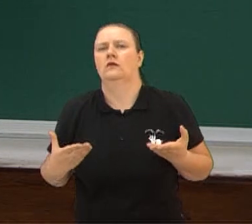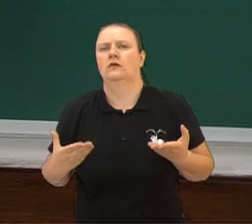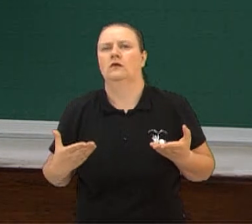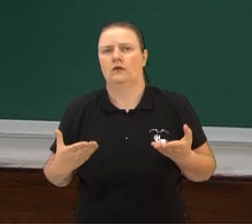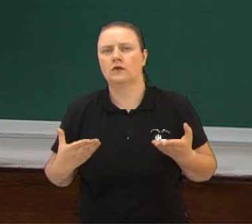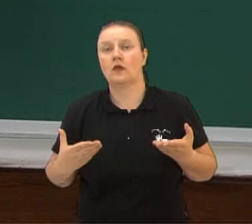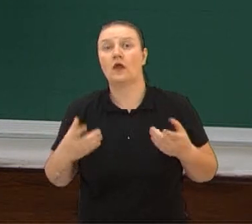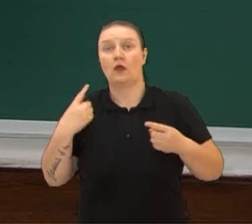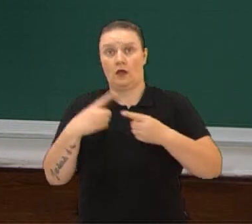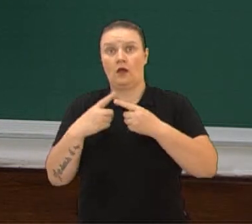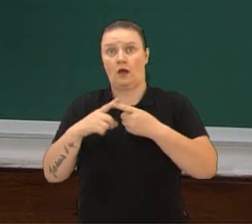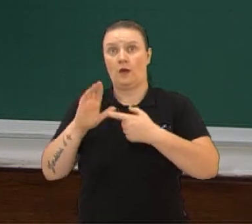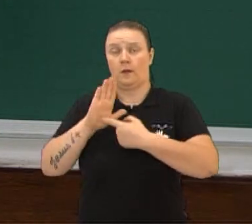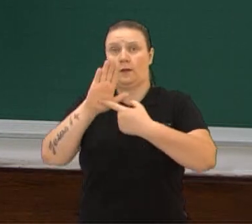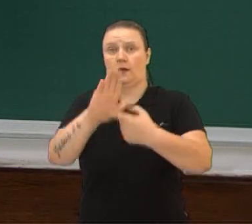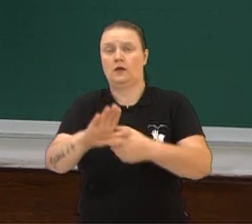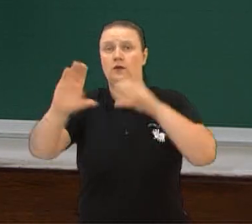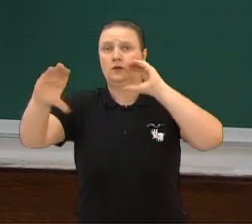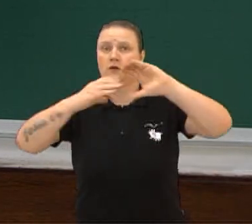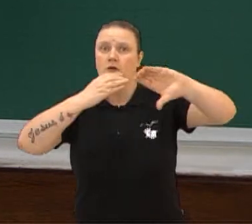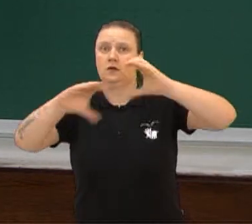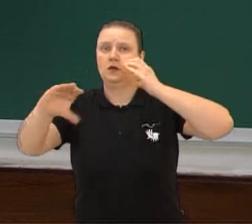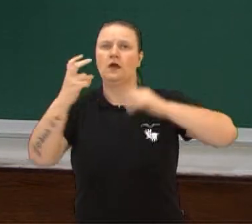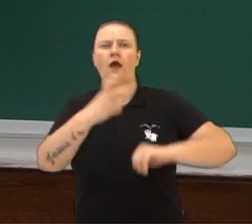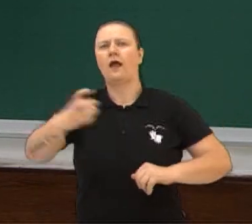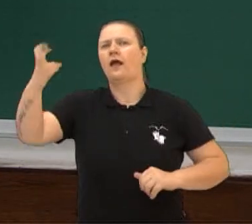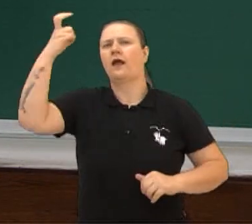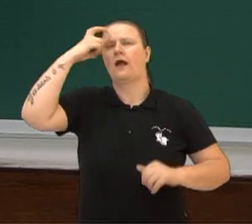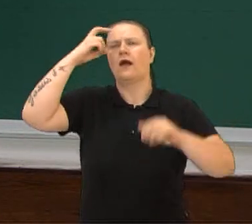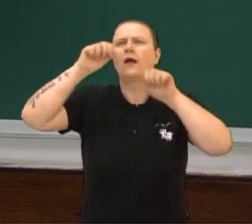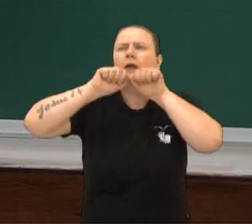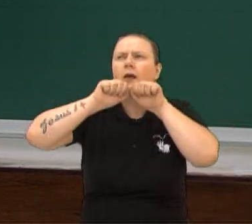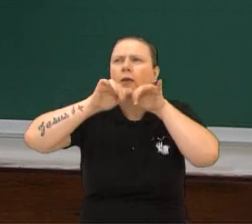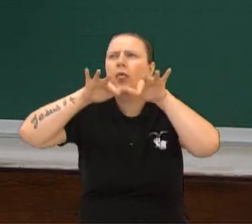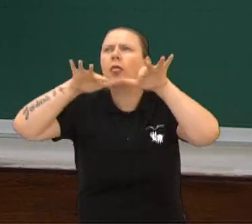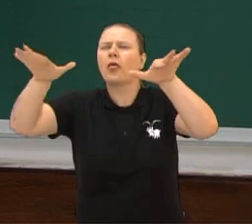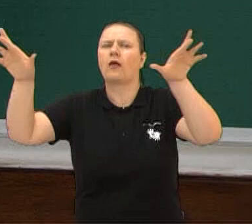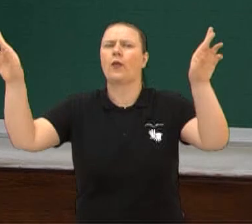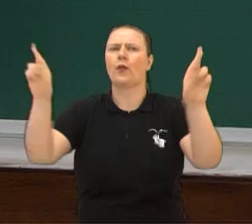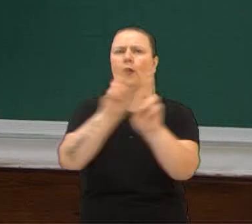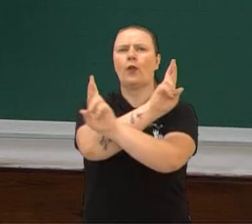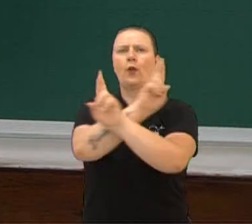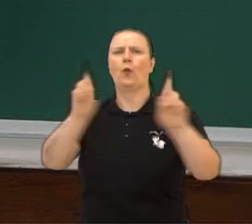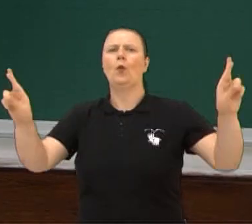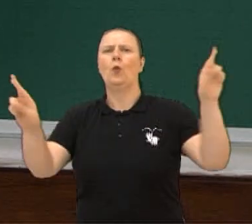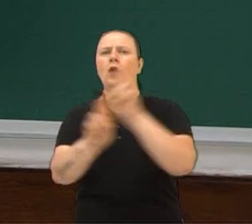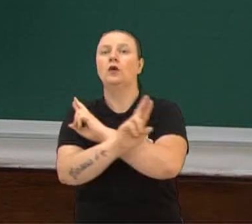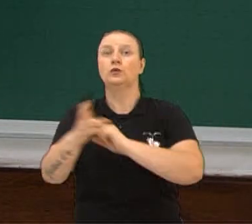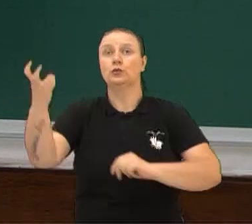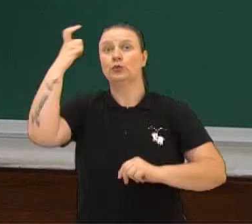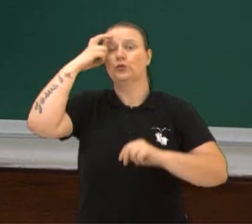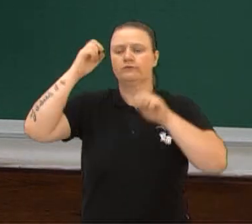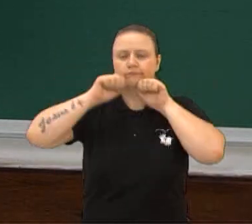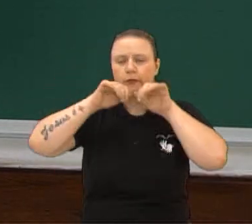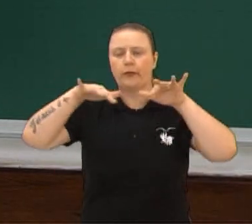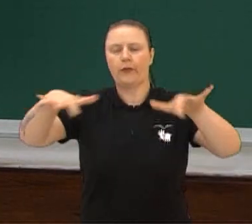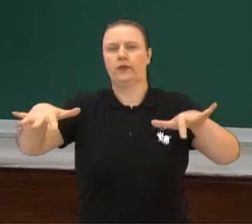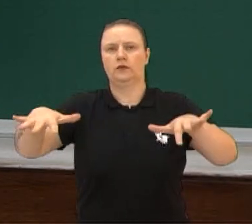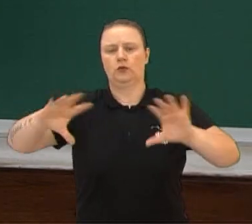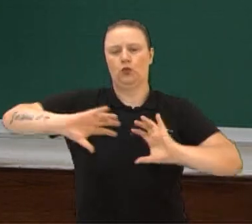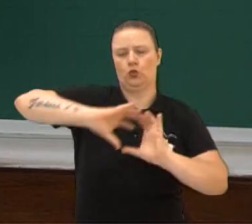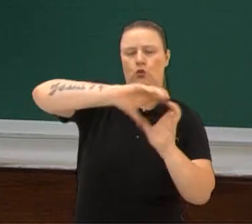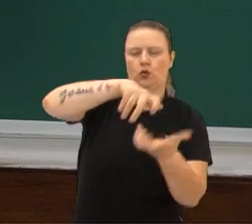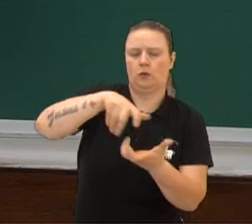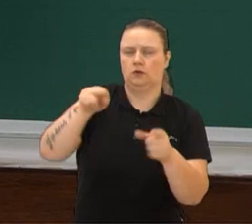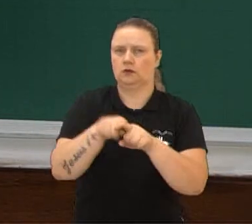Ele está ali na canção para mostrar que a cultura latina se difunde e se relaciona com outras culturas no mundo. Então, nós temos centros latinos em